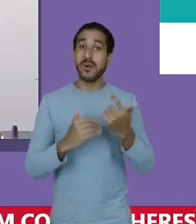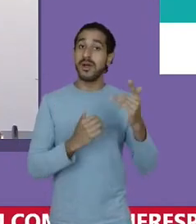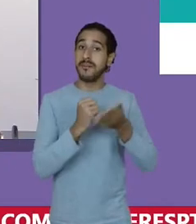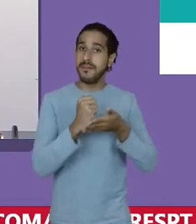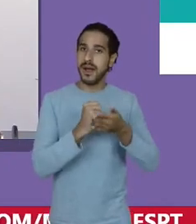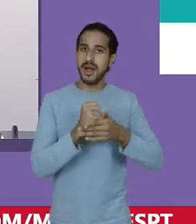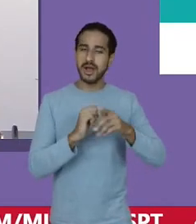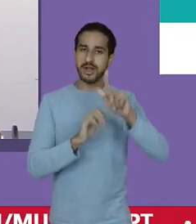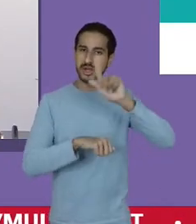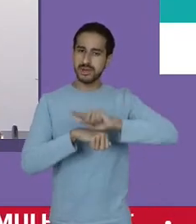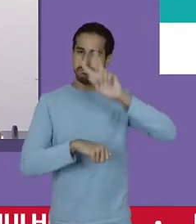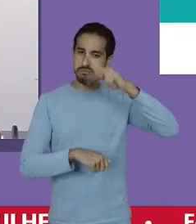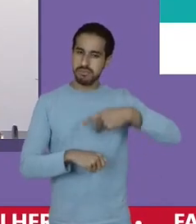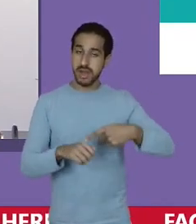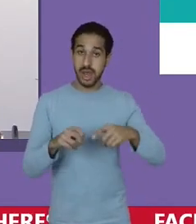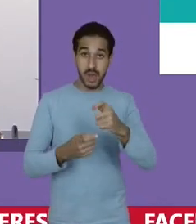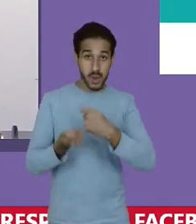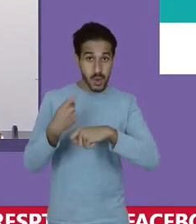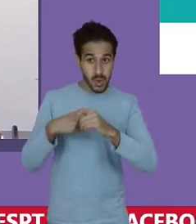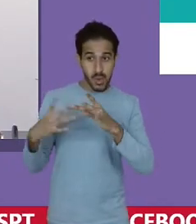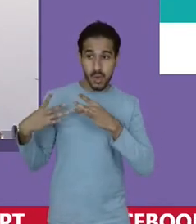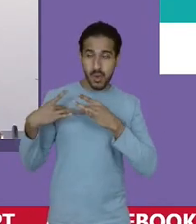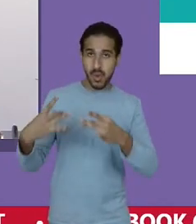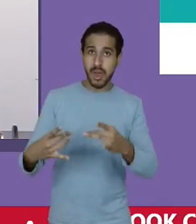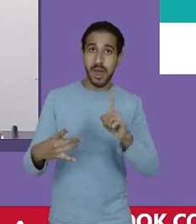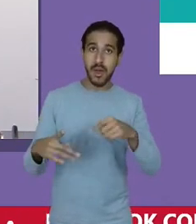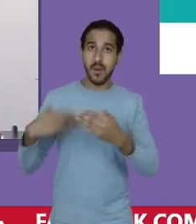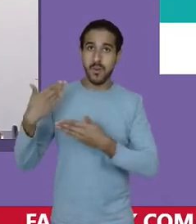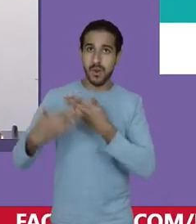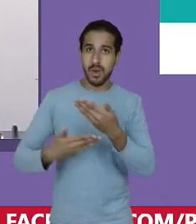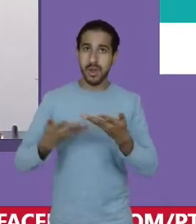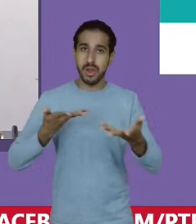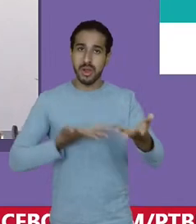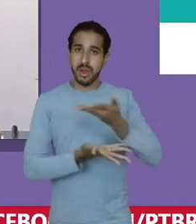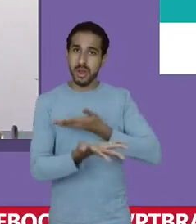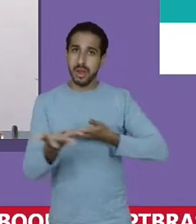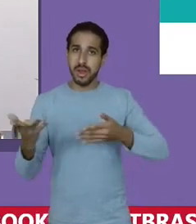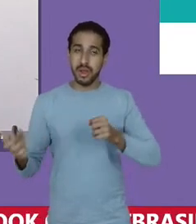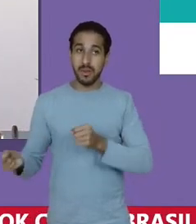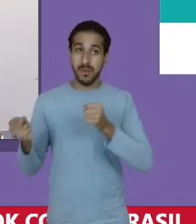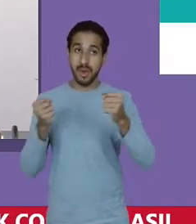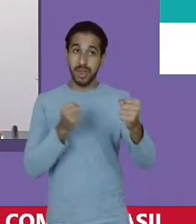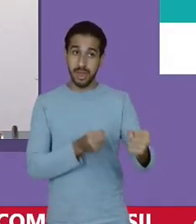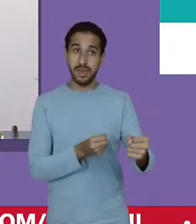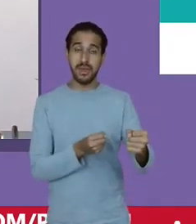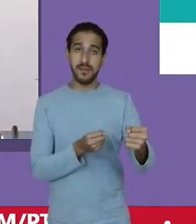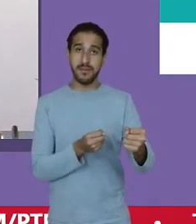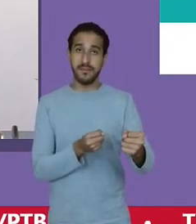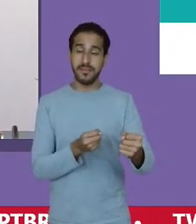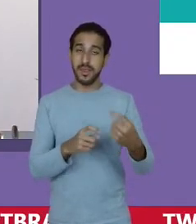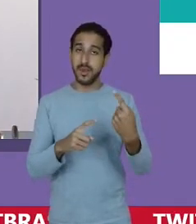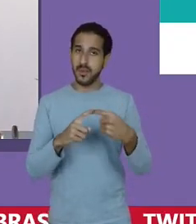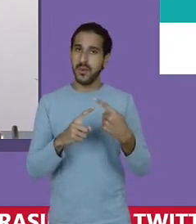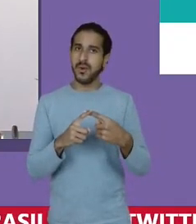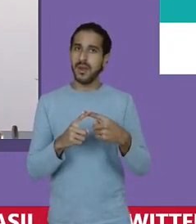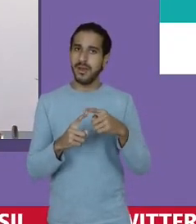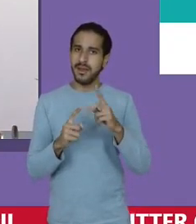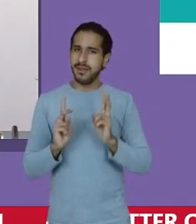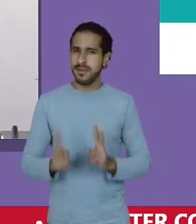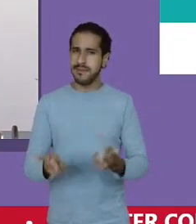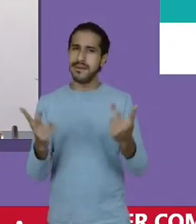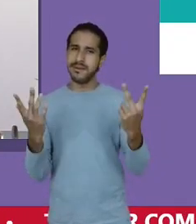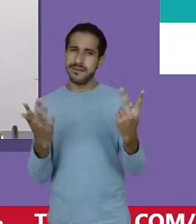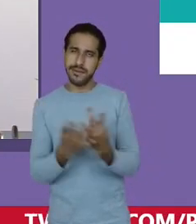autogestão. E a autogestão na economia solidária, ela é entendida como o processo de compartilhamento de poder. Porque também tem sido